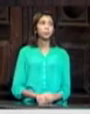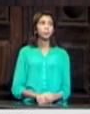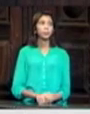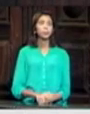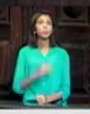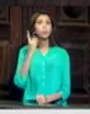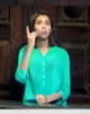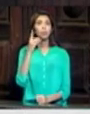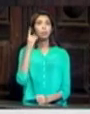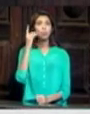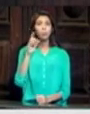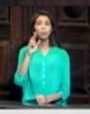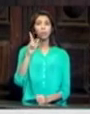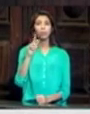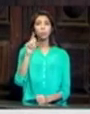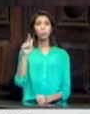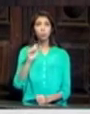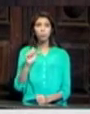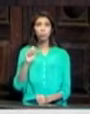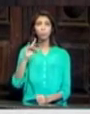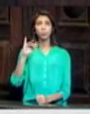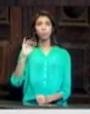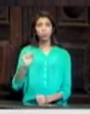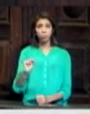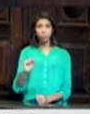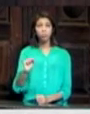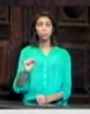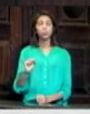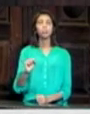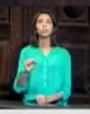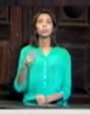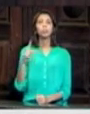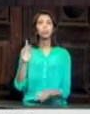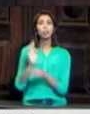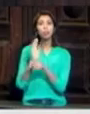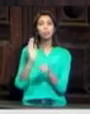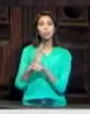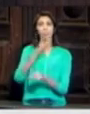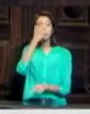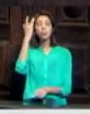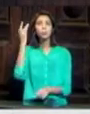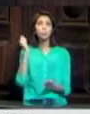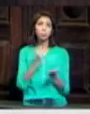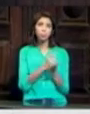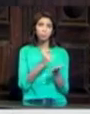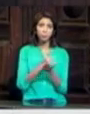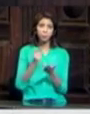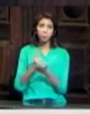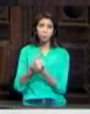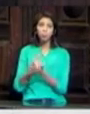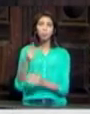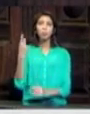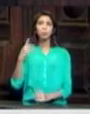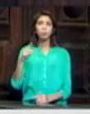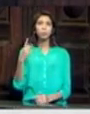ao deputado Luiz Martins, presidente da Comissão de Defesa do Consumidor, por